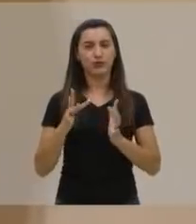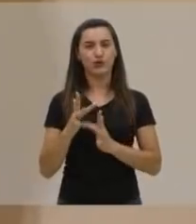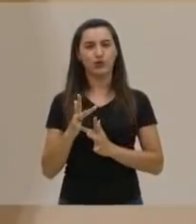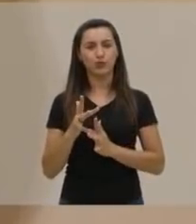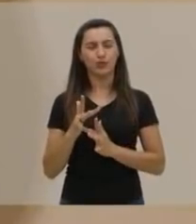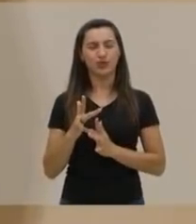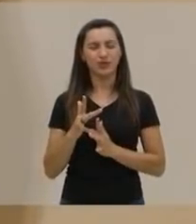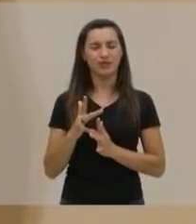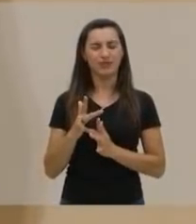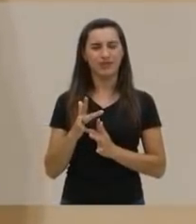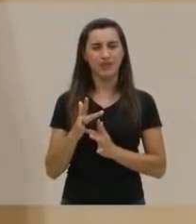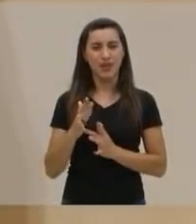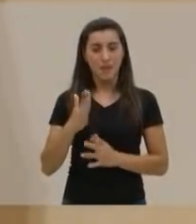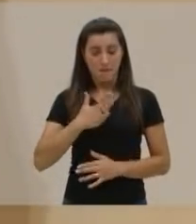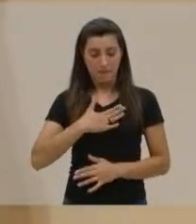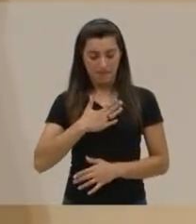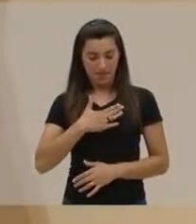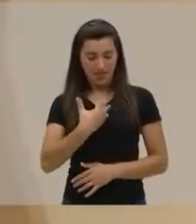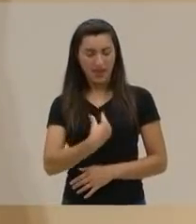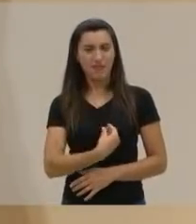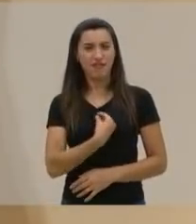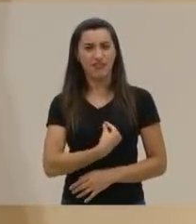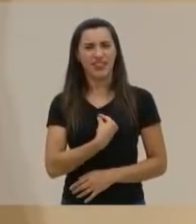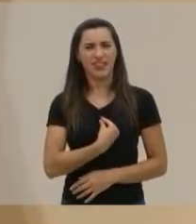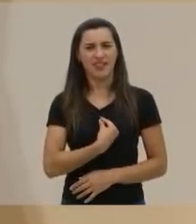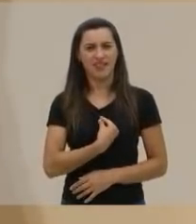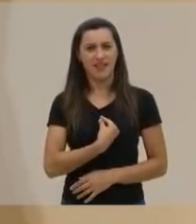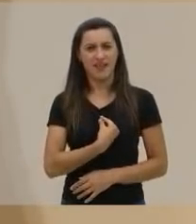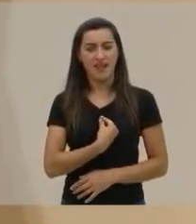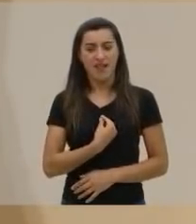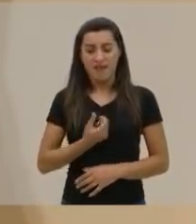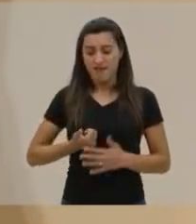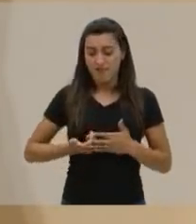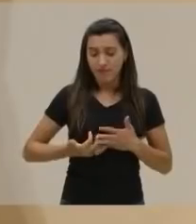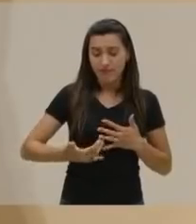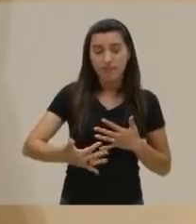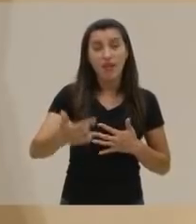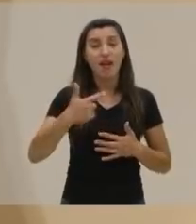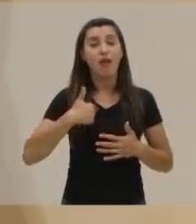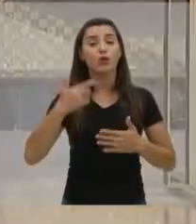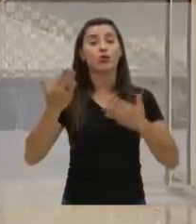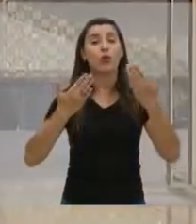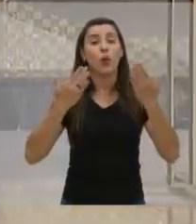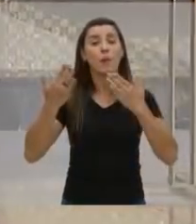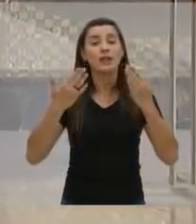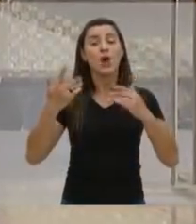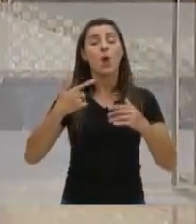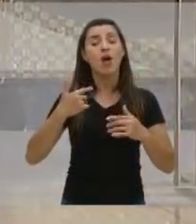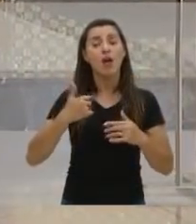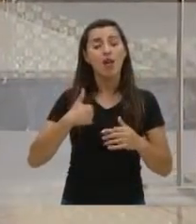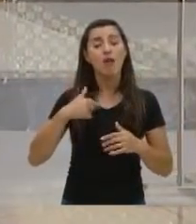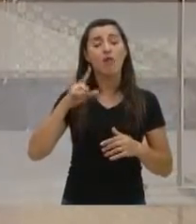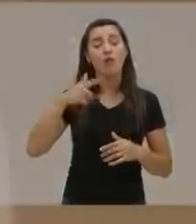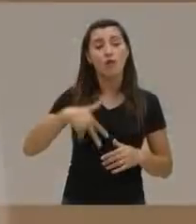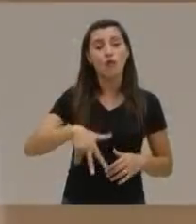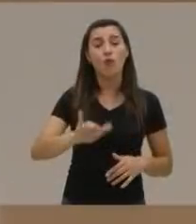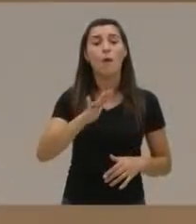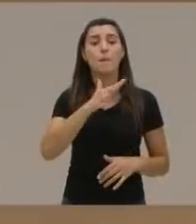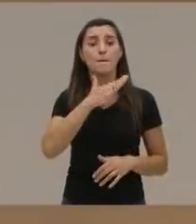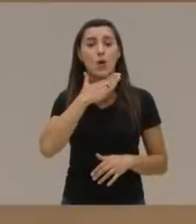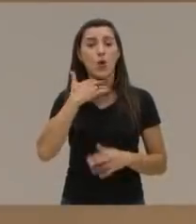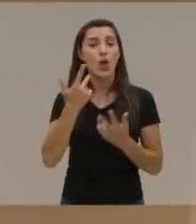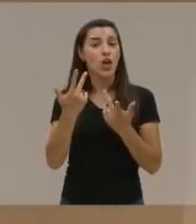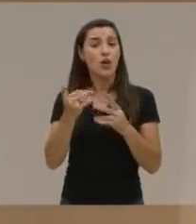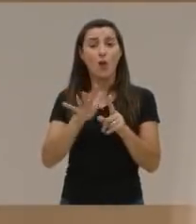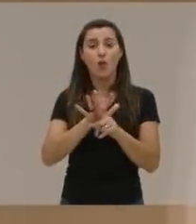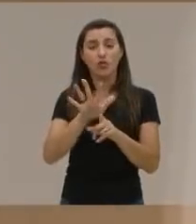Ele está dizendo, o que vai acontecer daqui para frente, eu sou o grão de trigo que vai cair na terra.